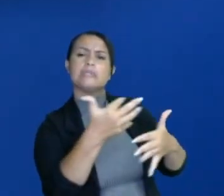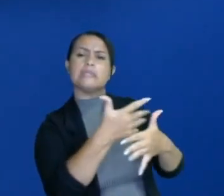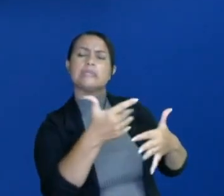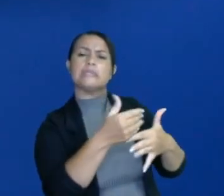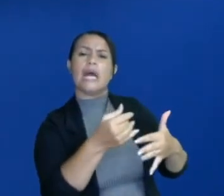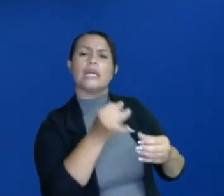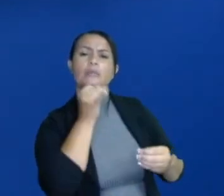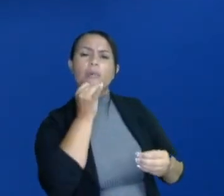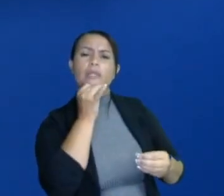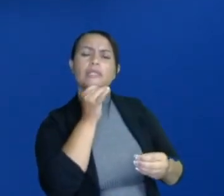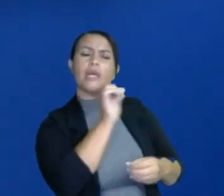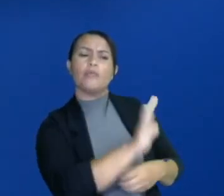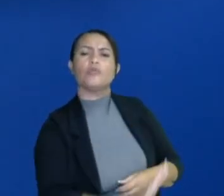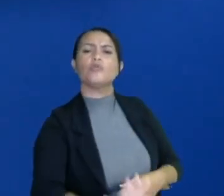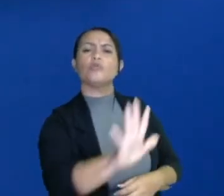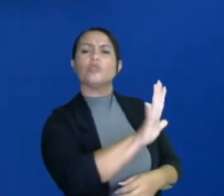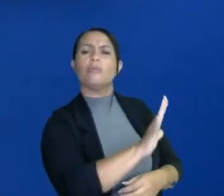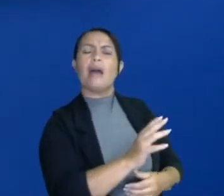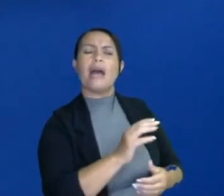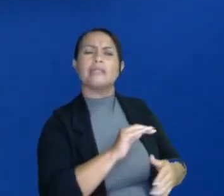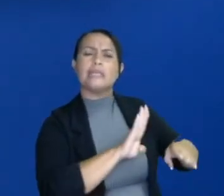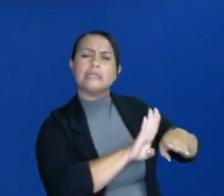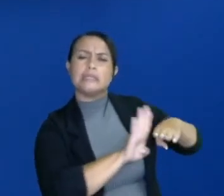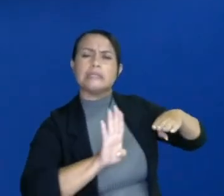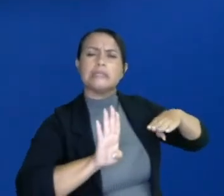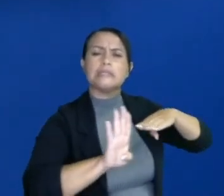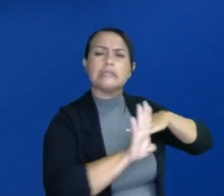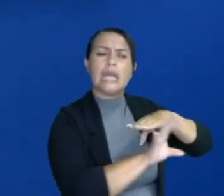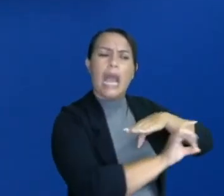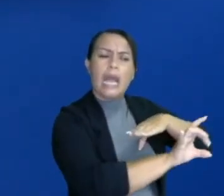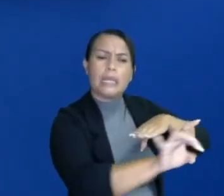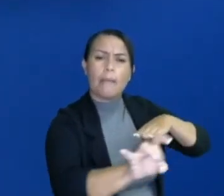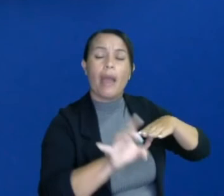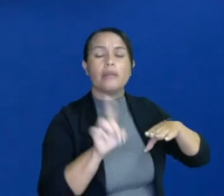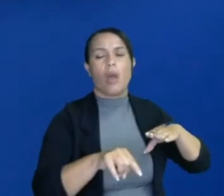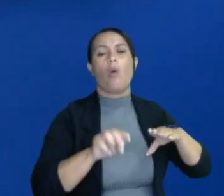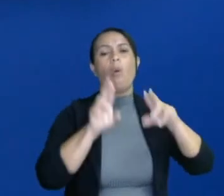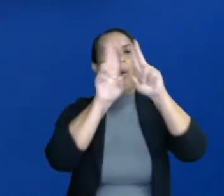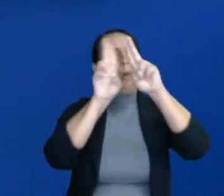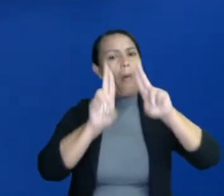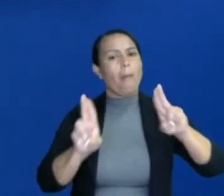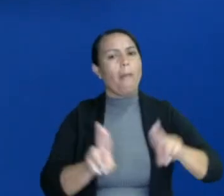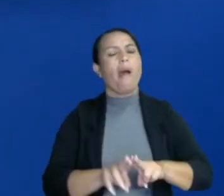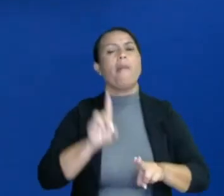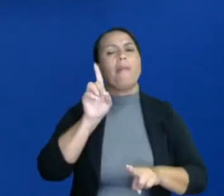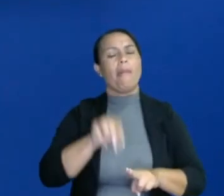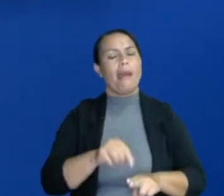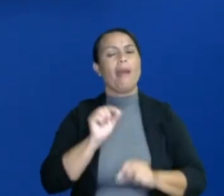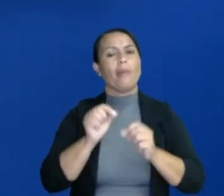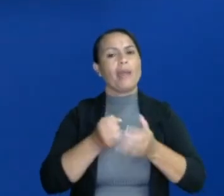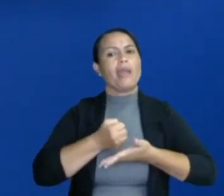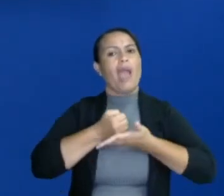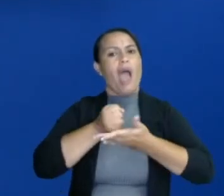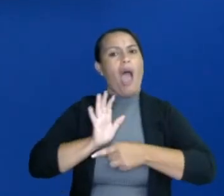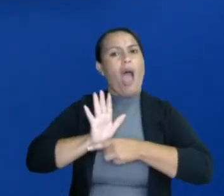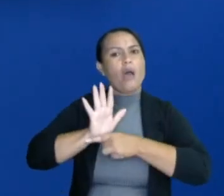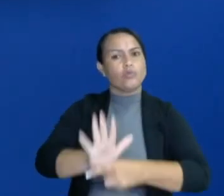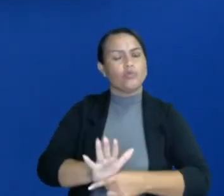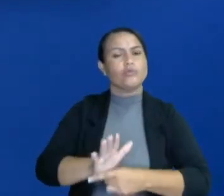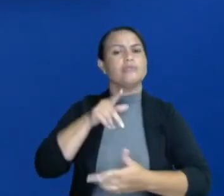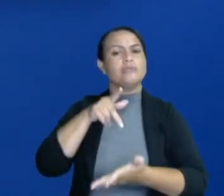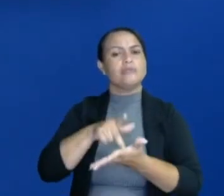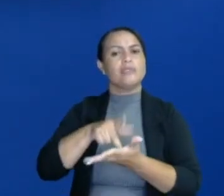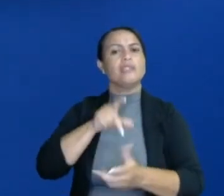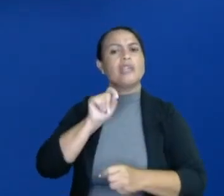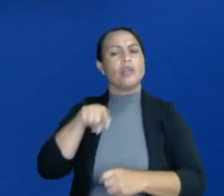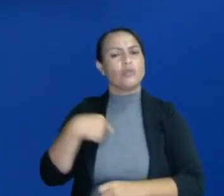distribuição espacial de cada bairro. Então, de um modo geral, o mapa é uma ferramenta que, com certeza, auxilia demais o nosso trabalho